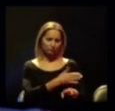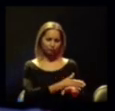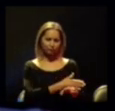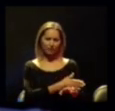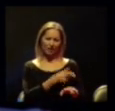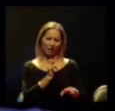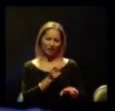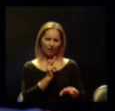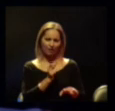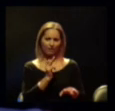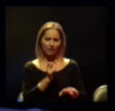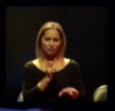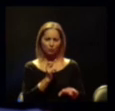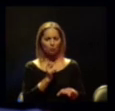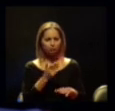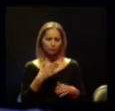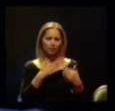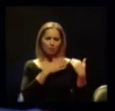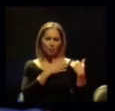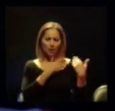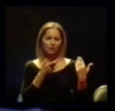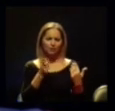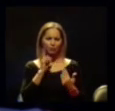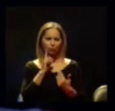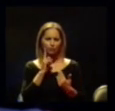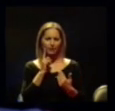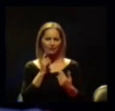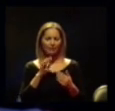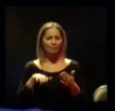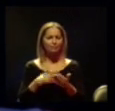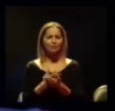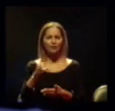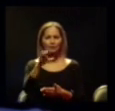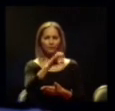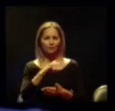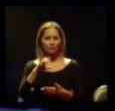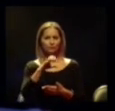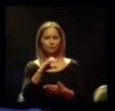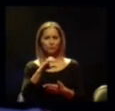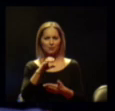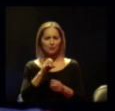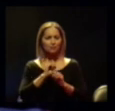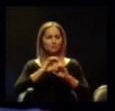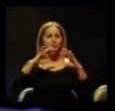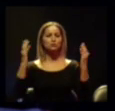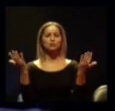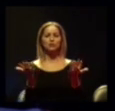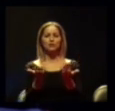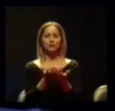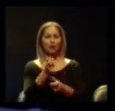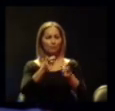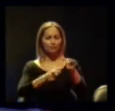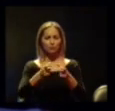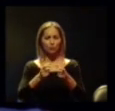anos um papel decisivo na criação de condições que permitem à generalidade dos cidadãos